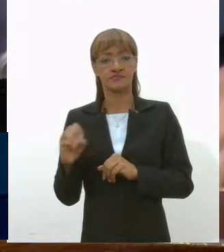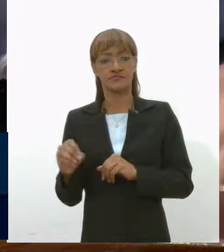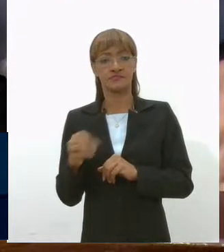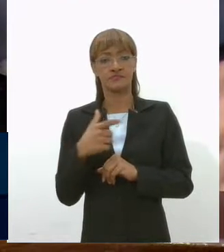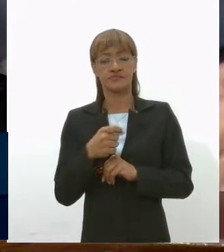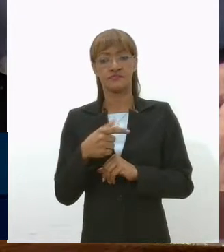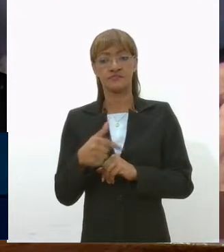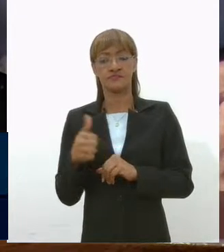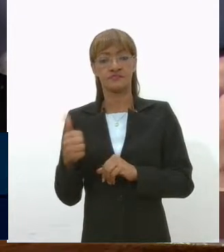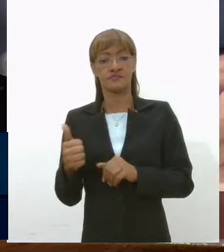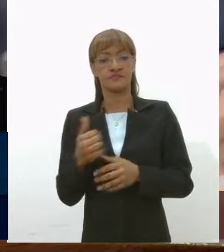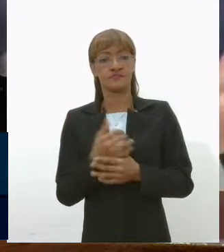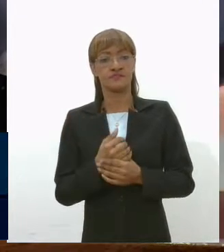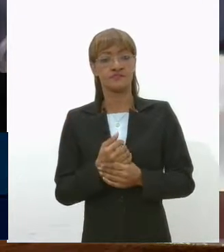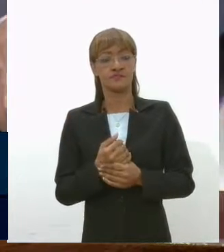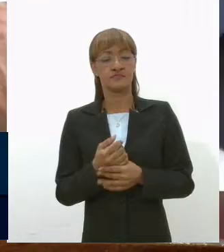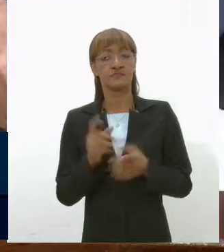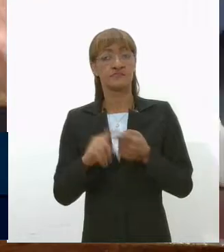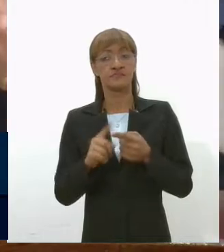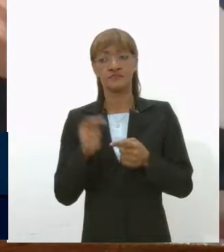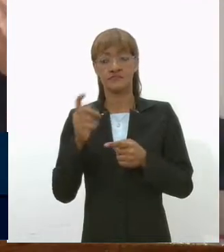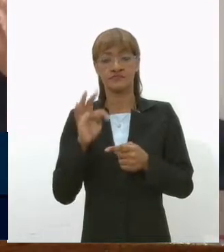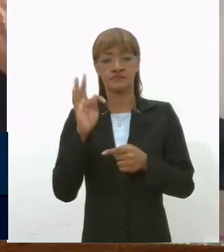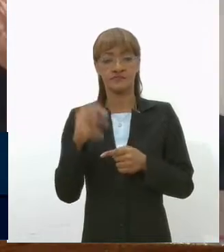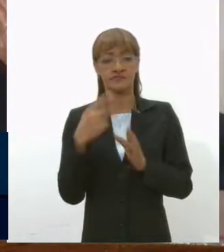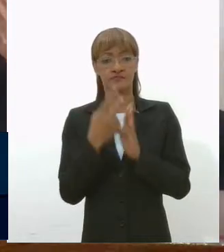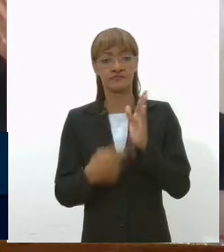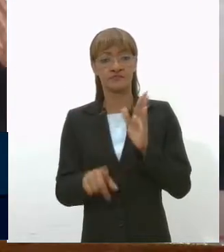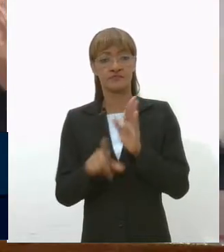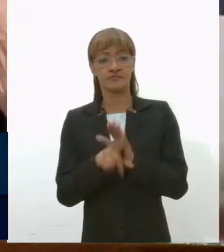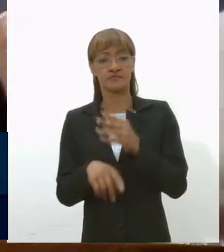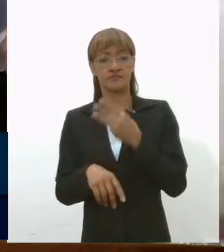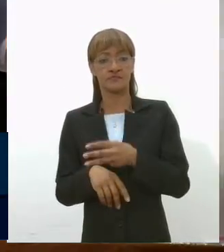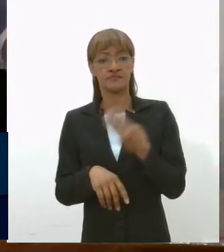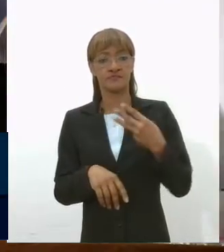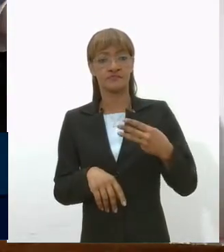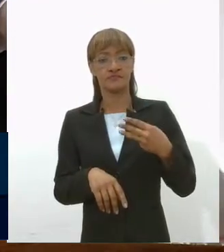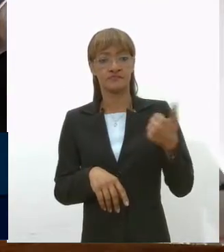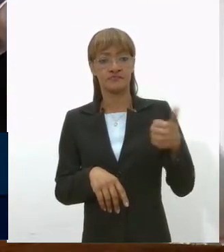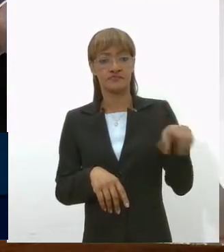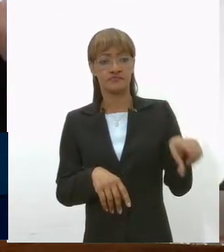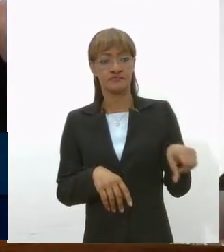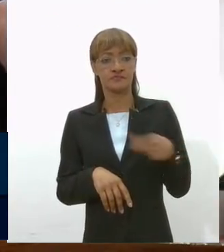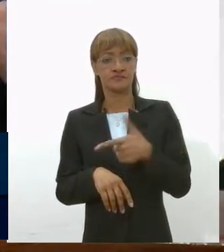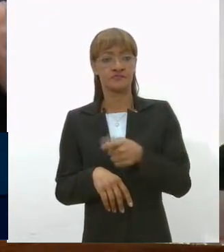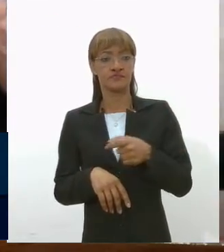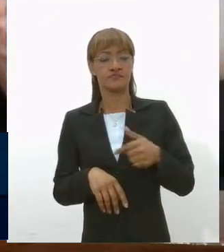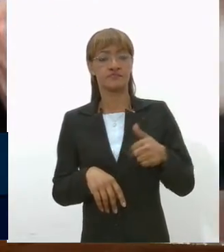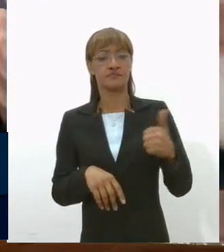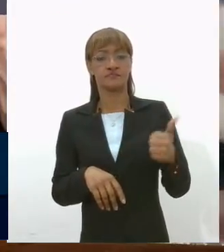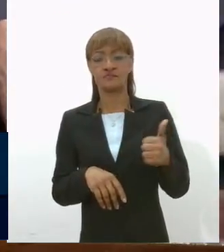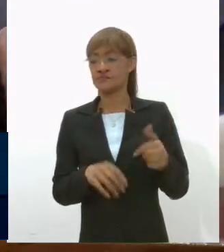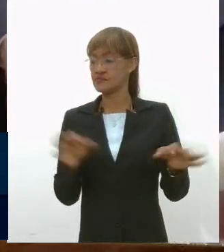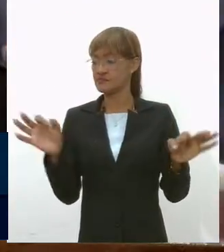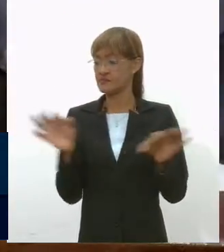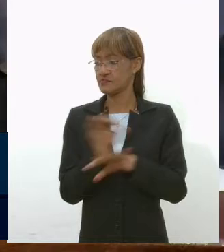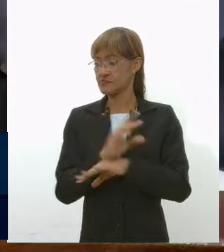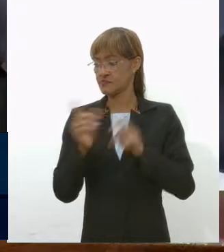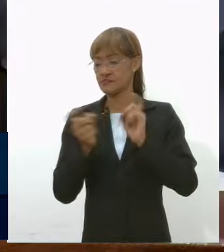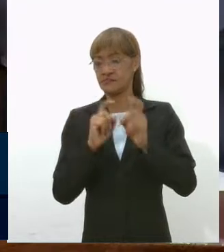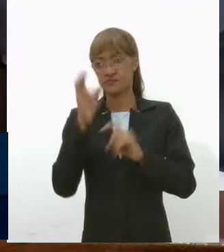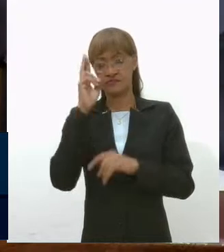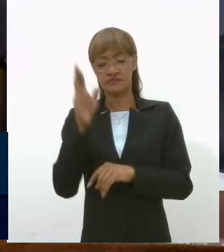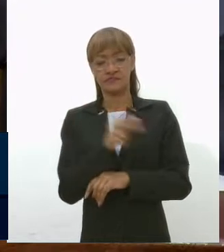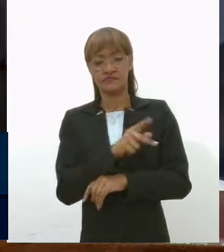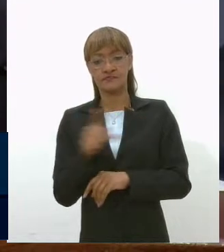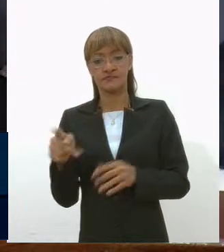340/2021 e, por maioria, o projeto de lei 319/2021. Nada mais a tratar, o senhor presidente convocou